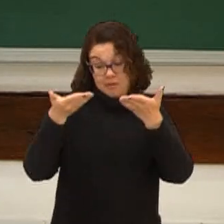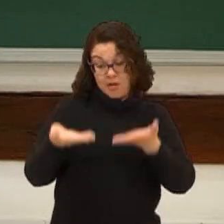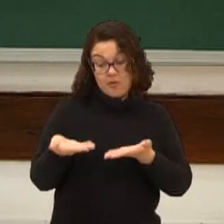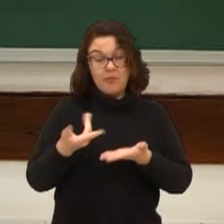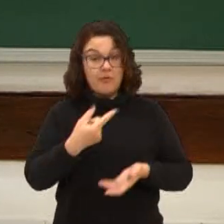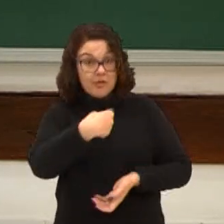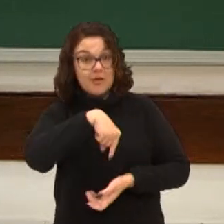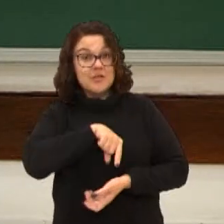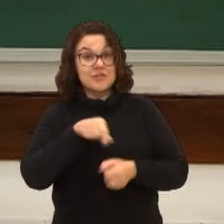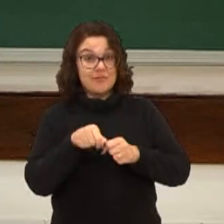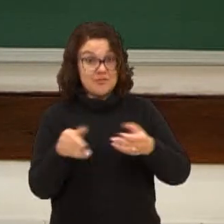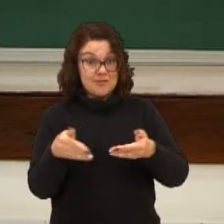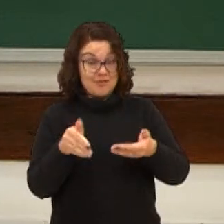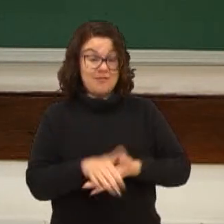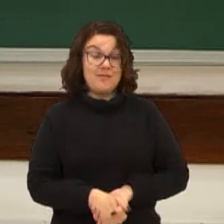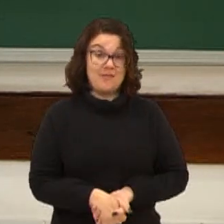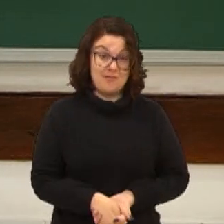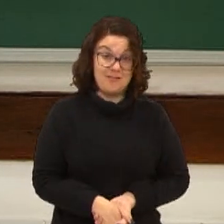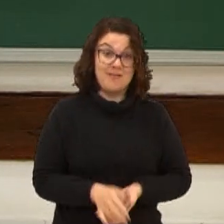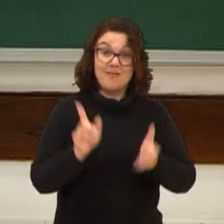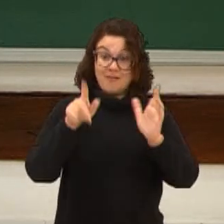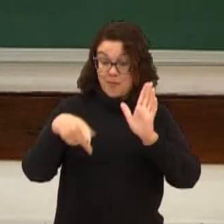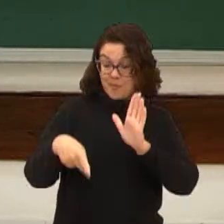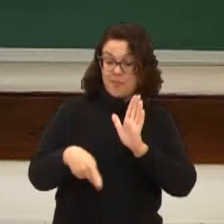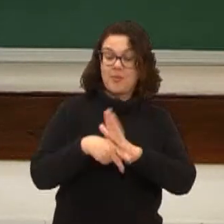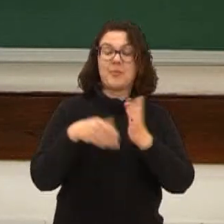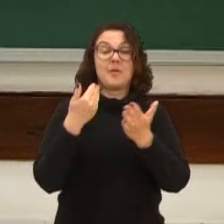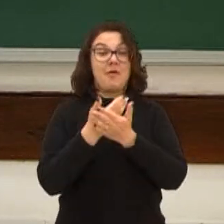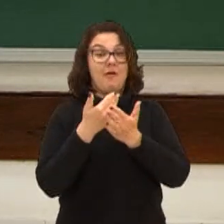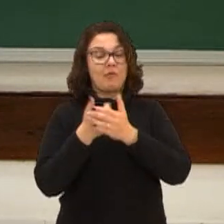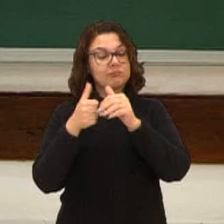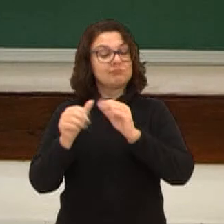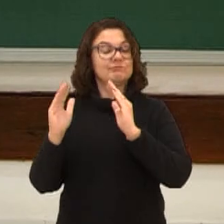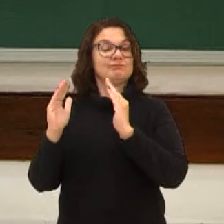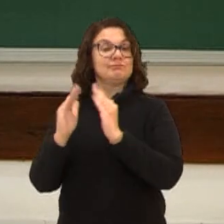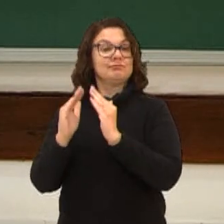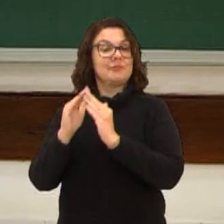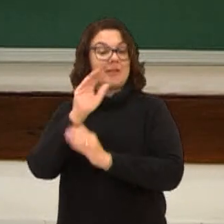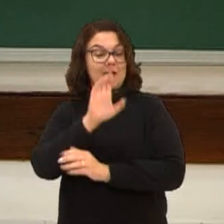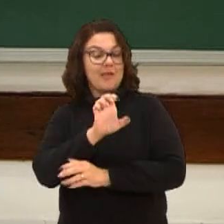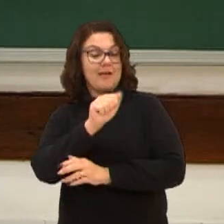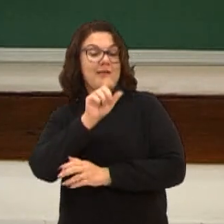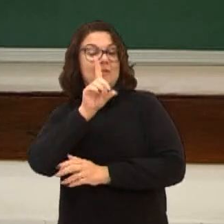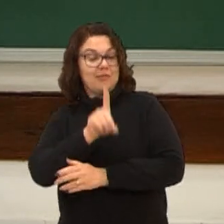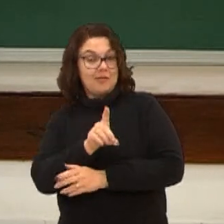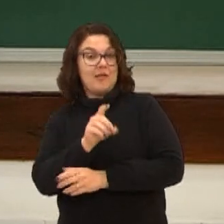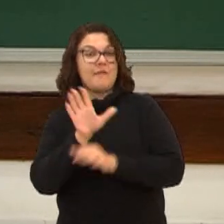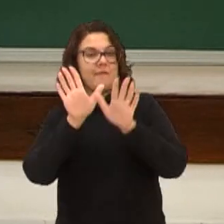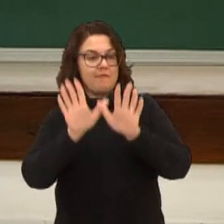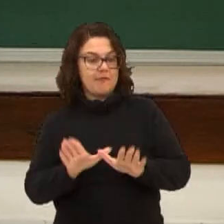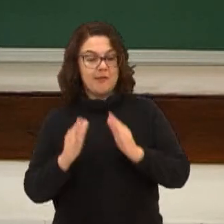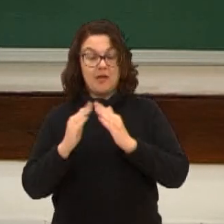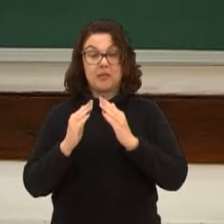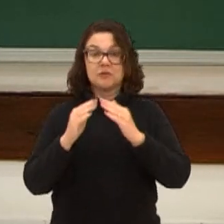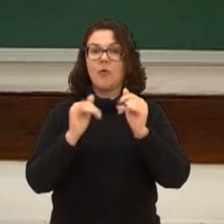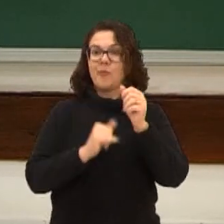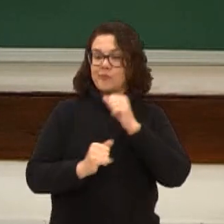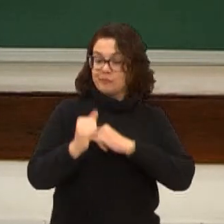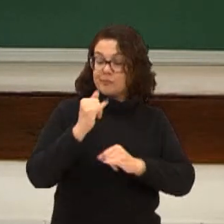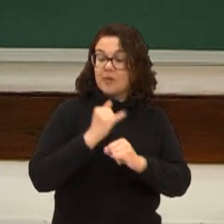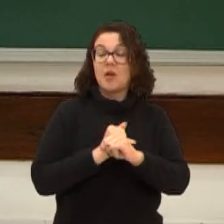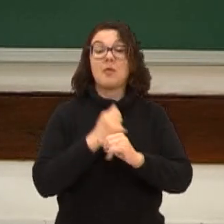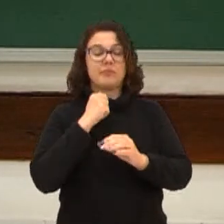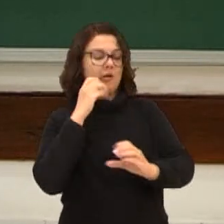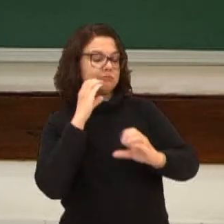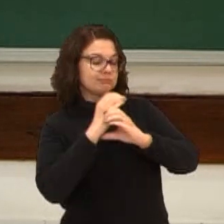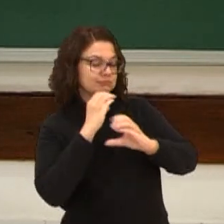esse que nós estamos fazendo neste momento, em que nós estamos com as aulas remotas, as aulas online, onde você pode se comunicar